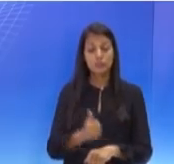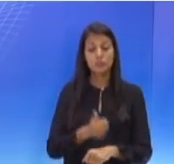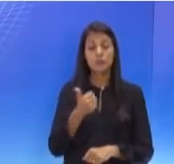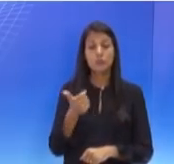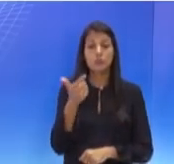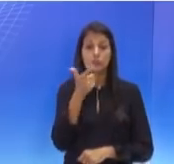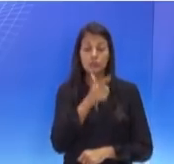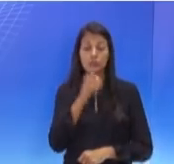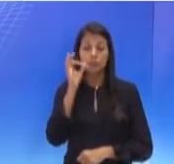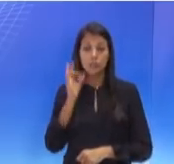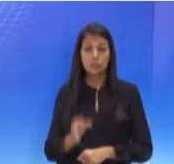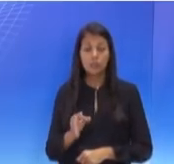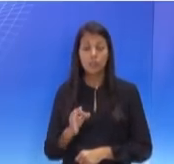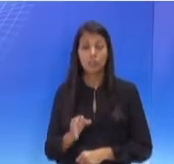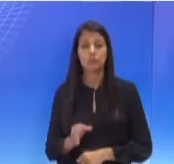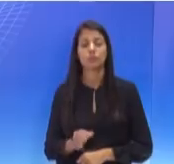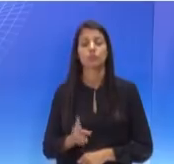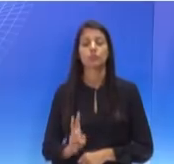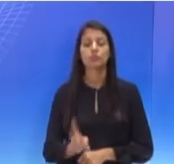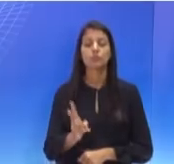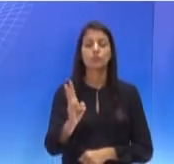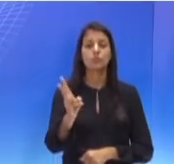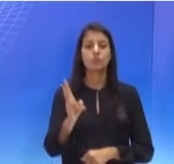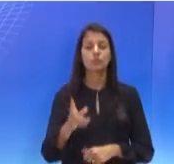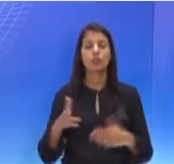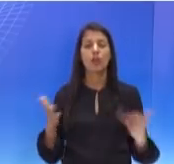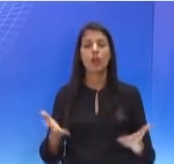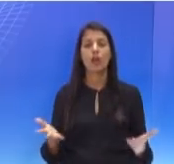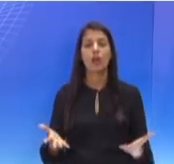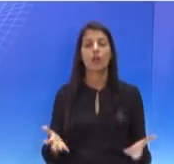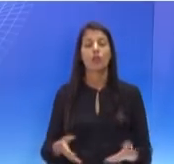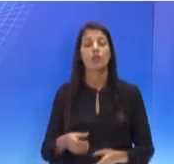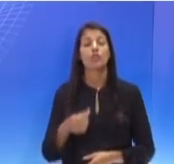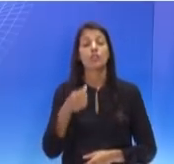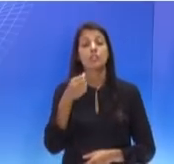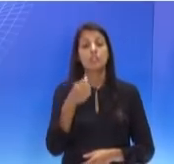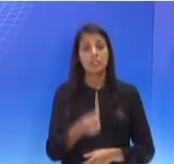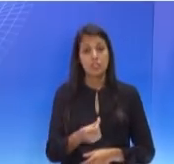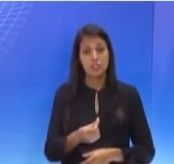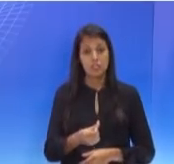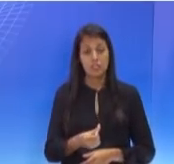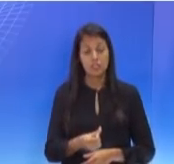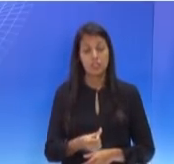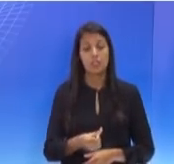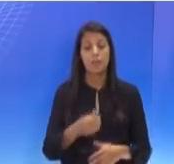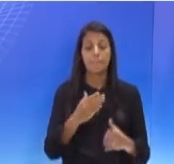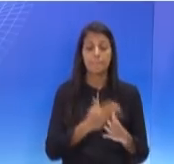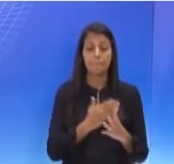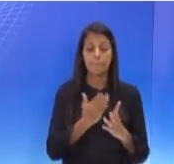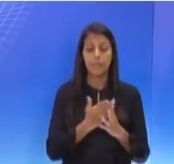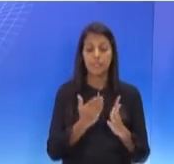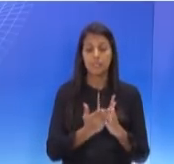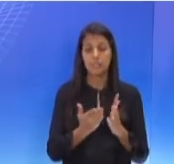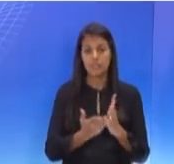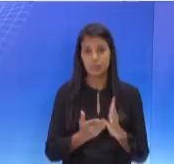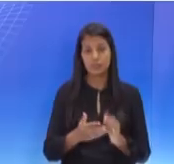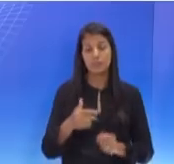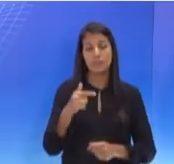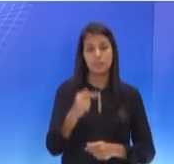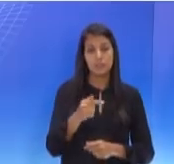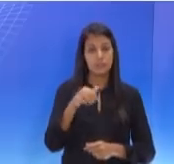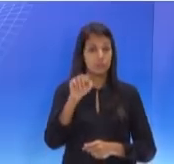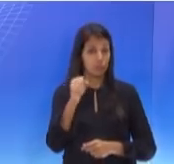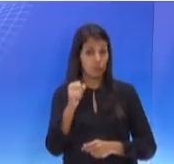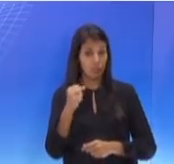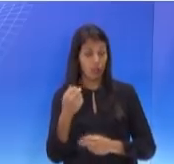temos que restam a sexta, a sétima e a oitava prestações iguais a P. Então, nós